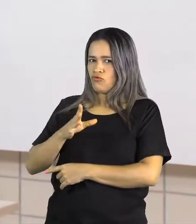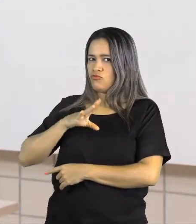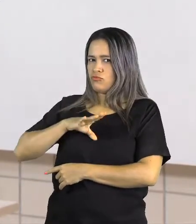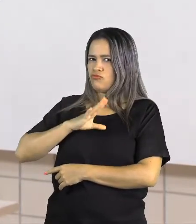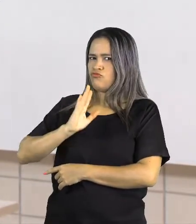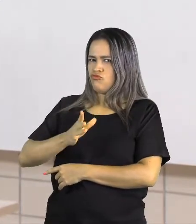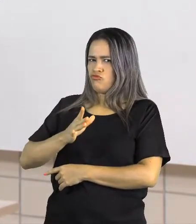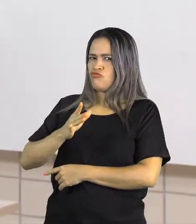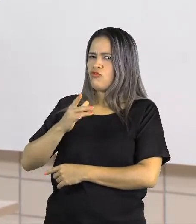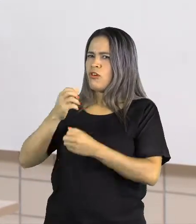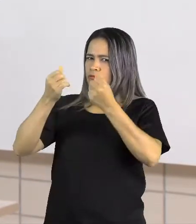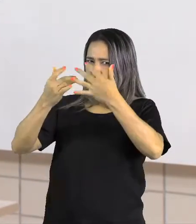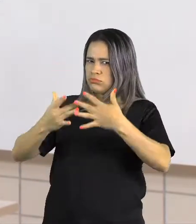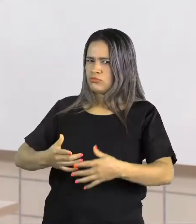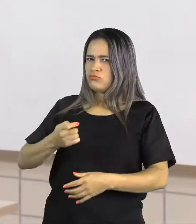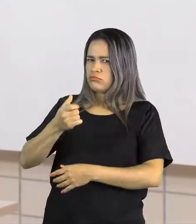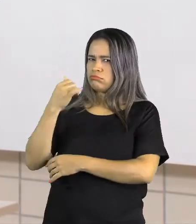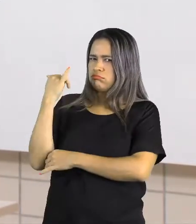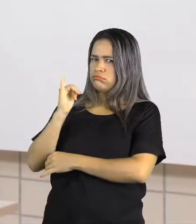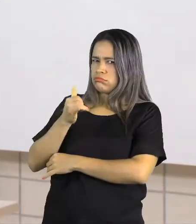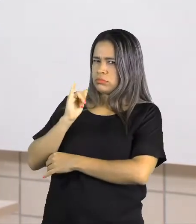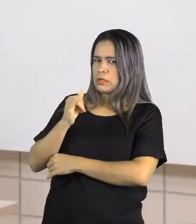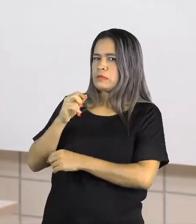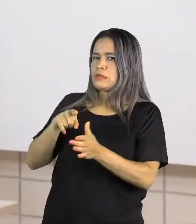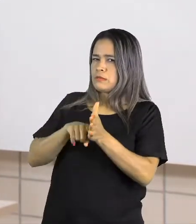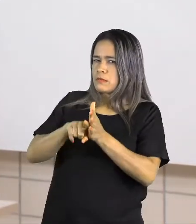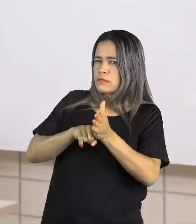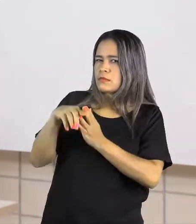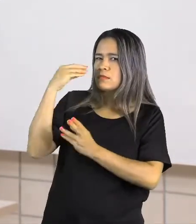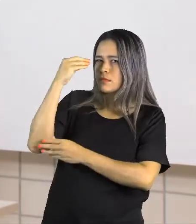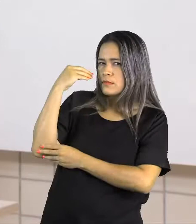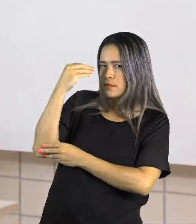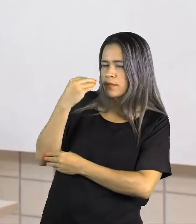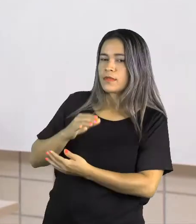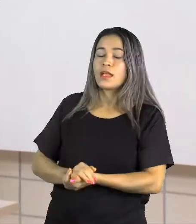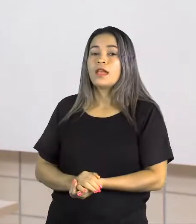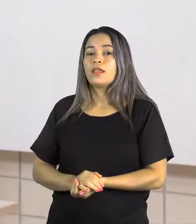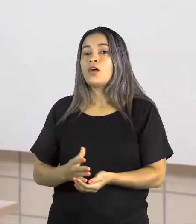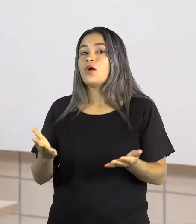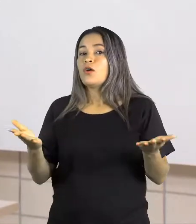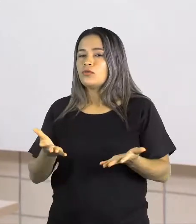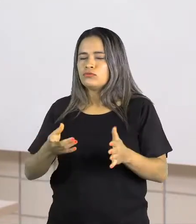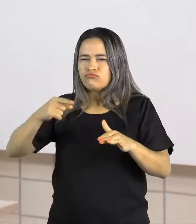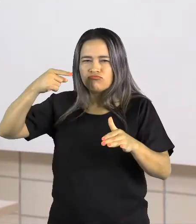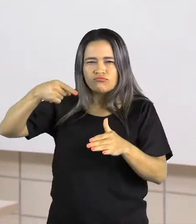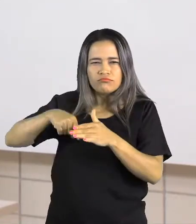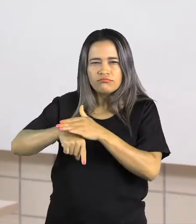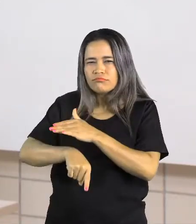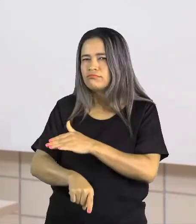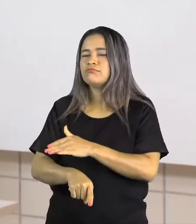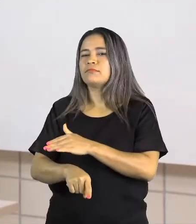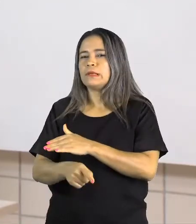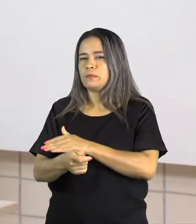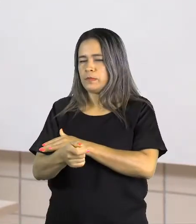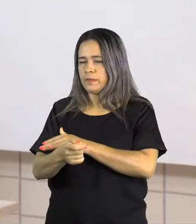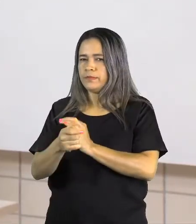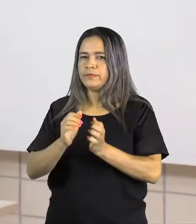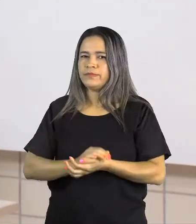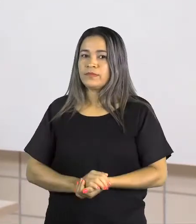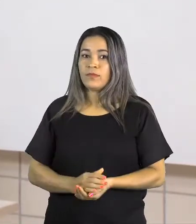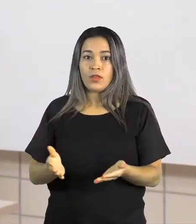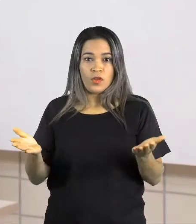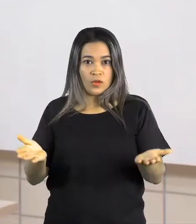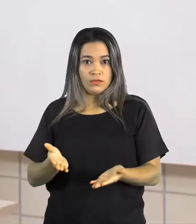relatos de observações e de pesquisa de experimentos, não é? Então, a gente vai aprofundar um pouco mais. Hoje, a gente